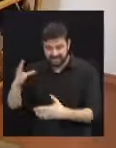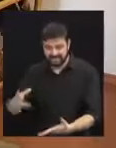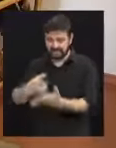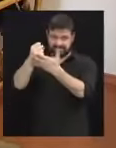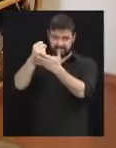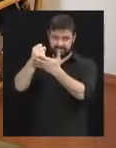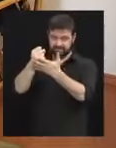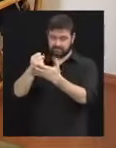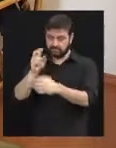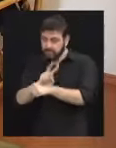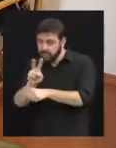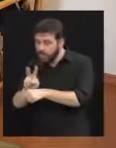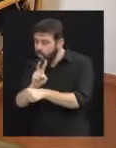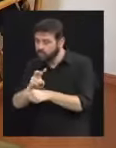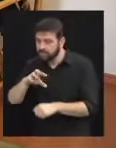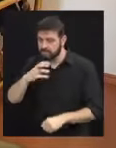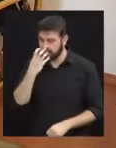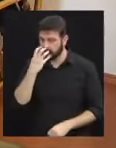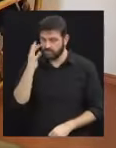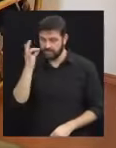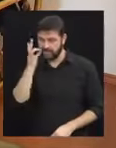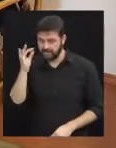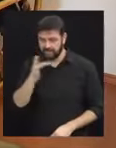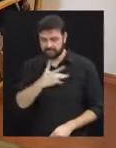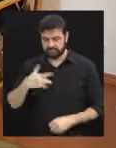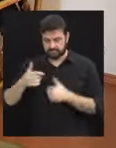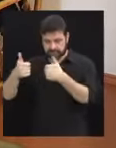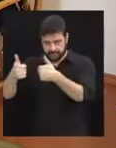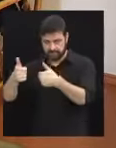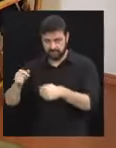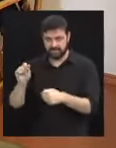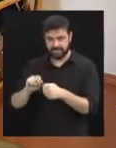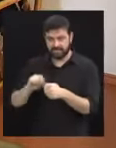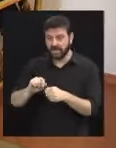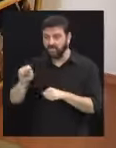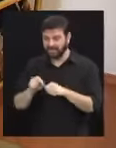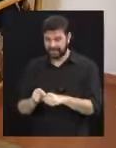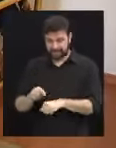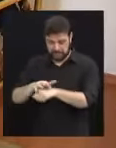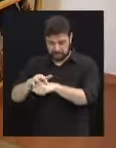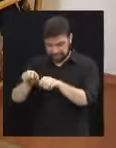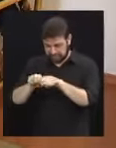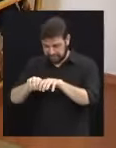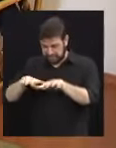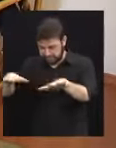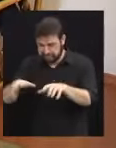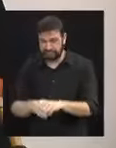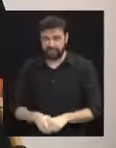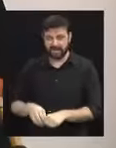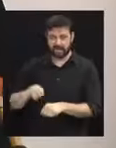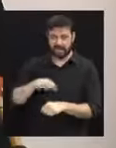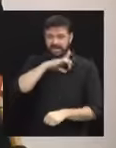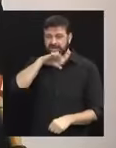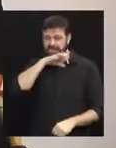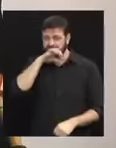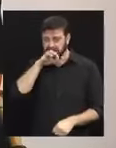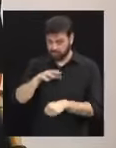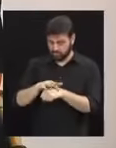ele não é feito para abrigar animal, né, sadio. Ele é feito para cuidar de epidemias. Animais que tenham doenças que